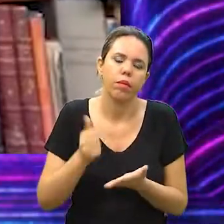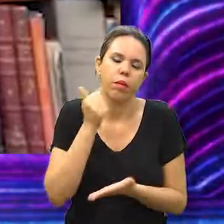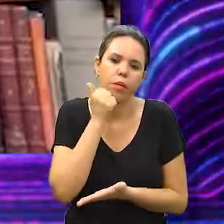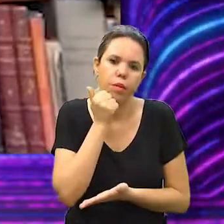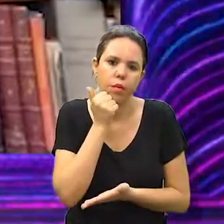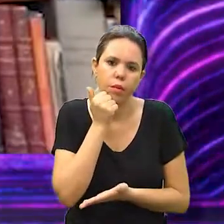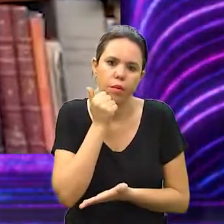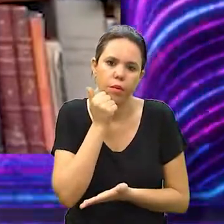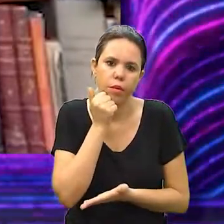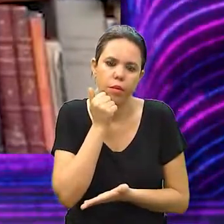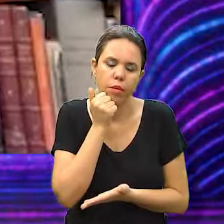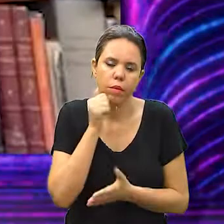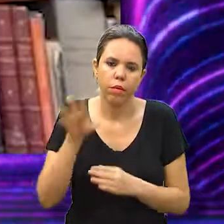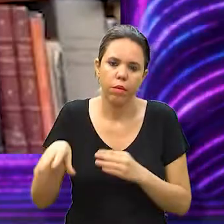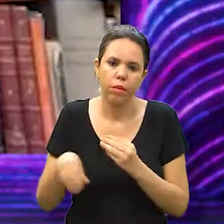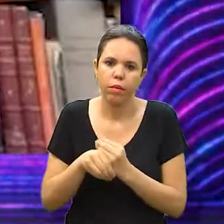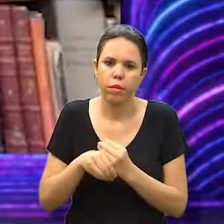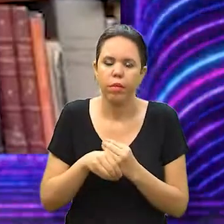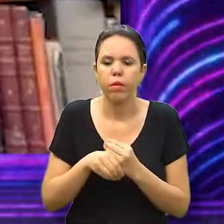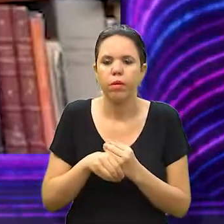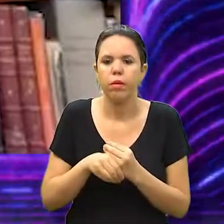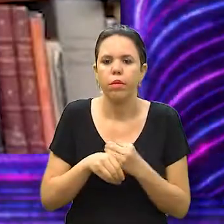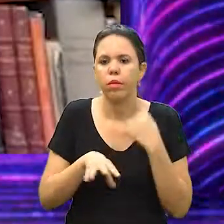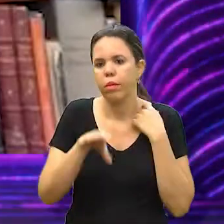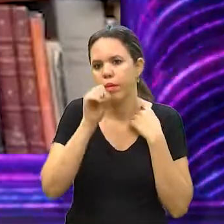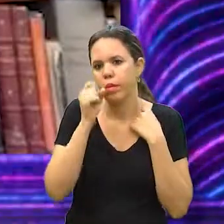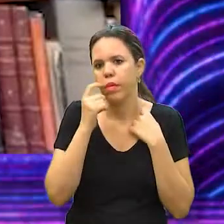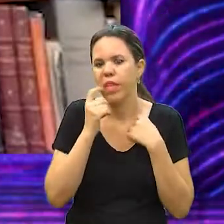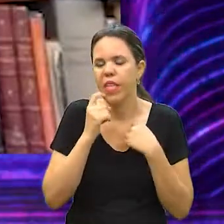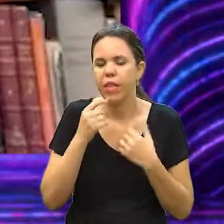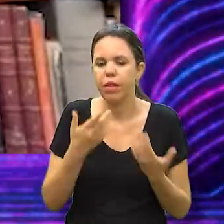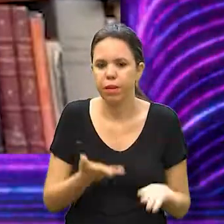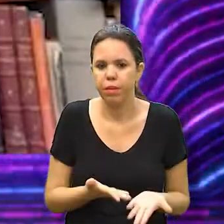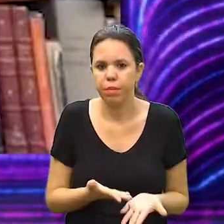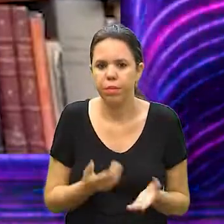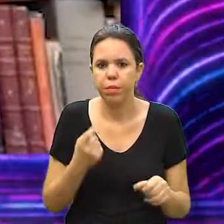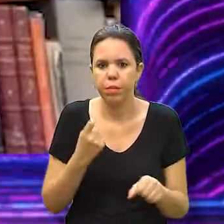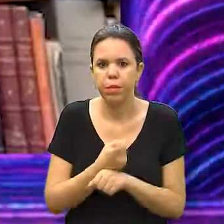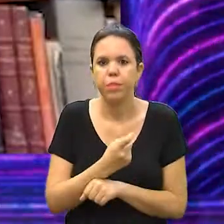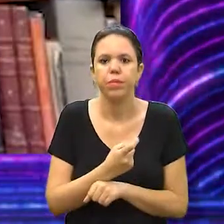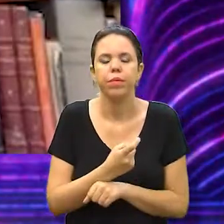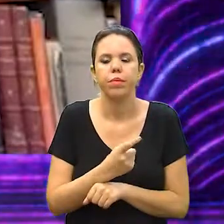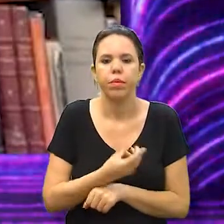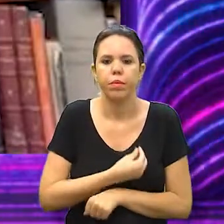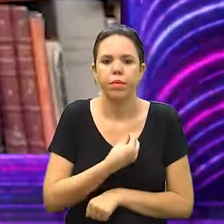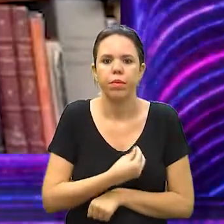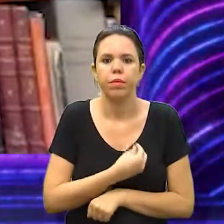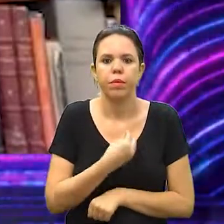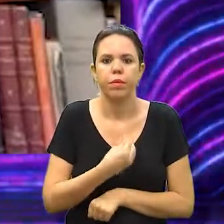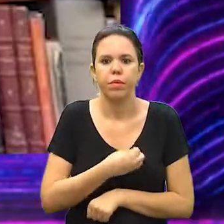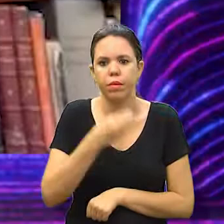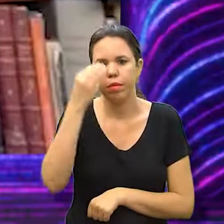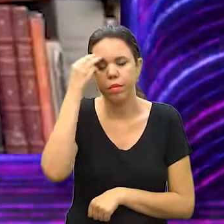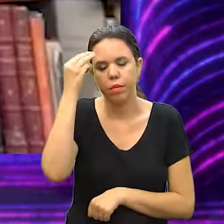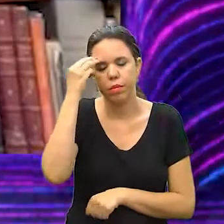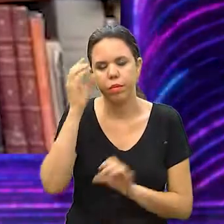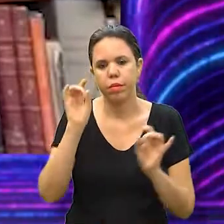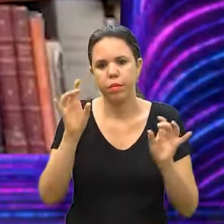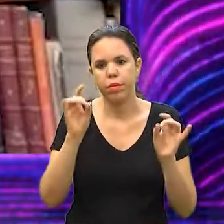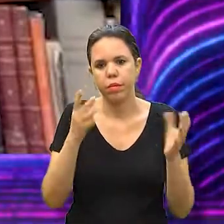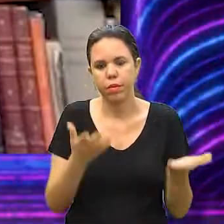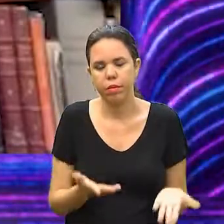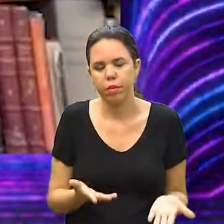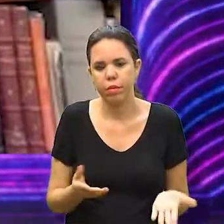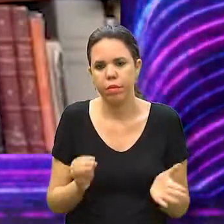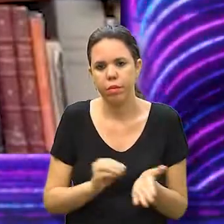científicos intitulada O Mero Respirar. Foi lá que descobri a existência de um estado mental peculiar e que,